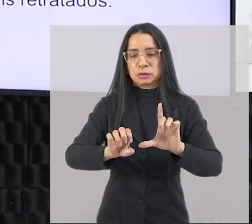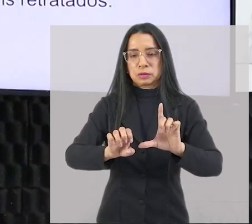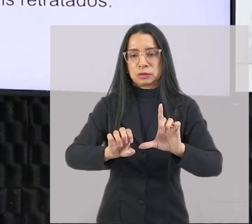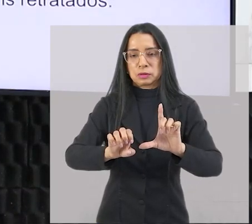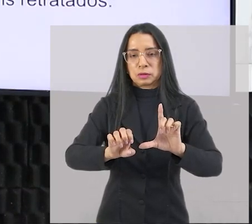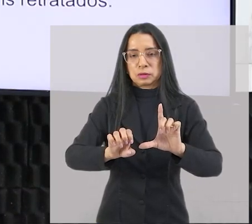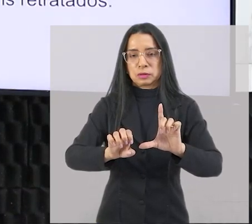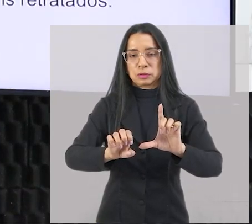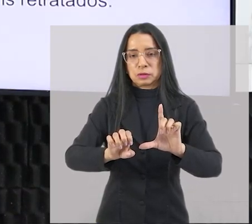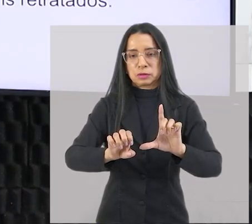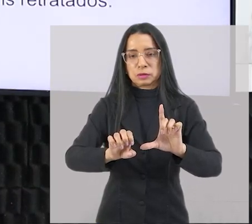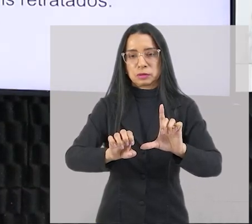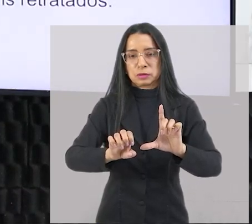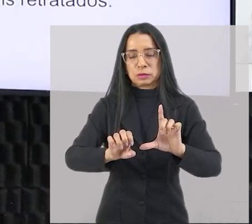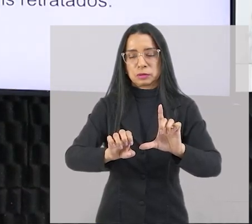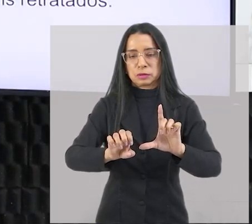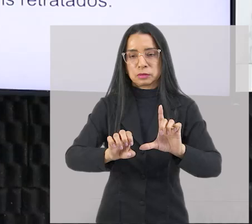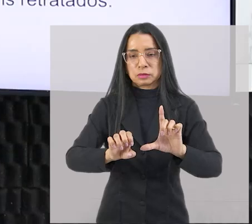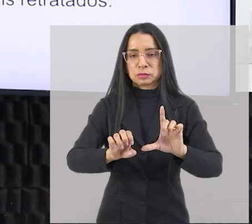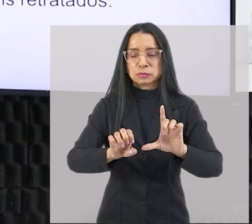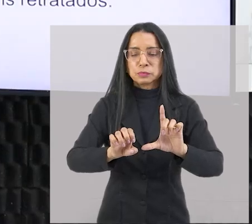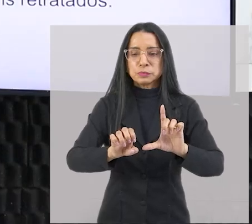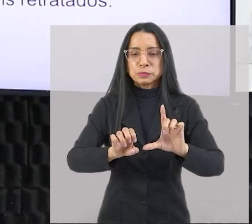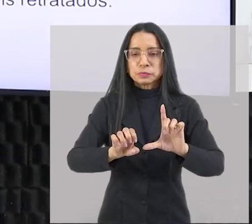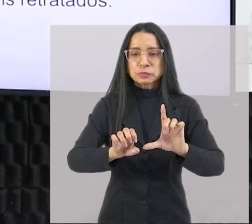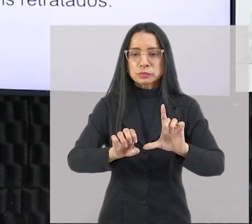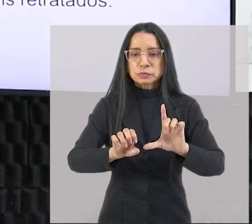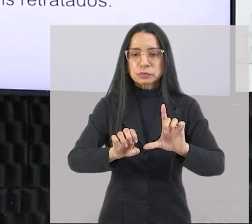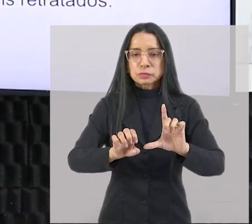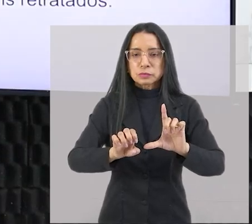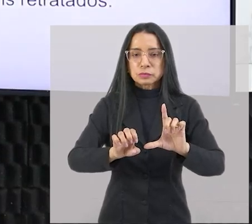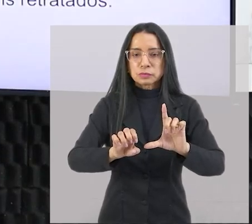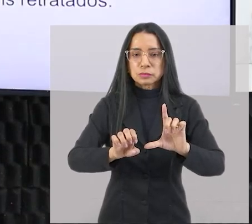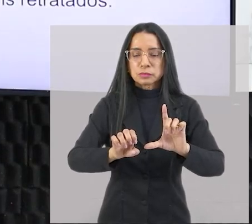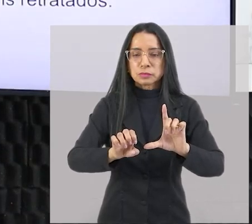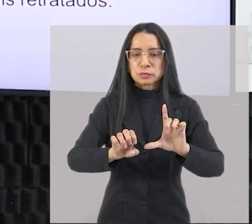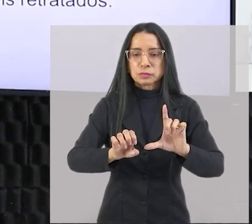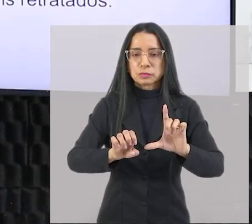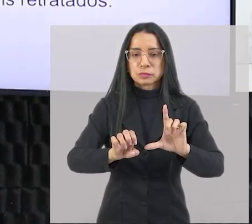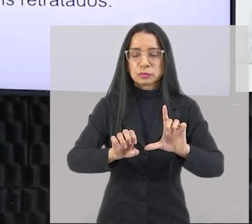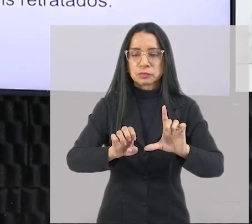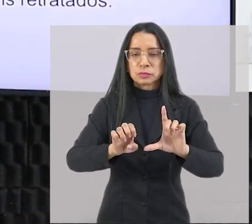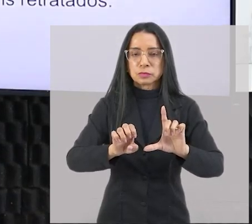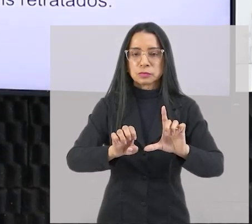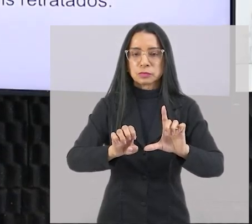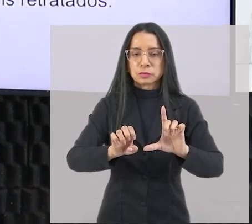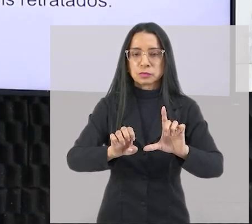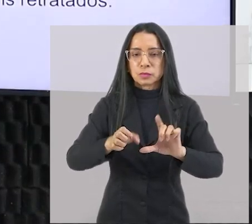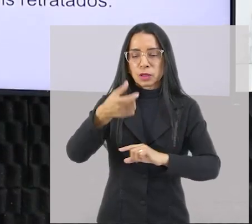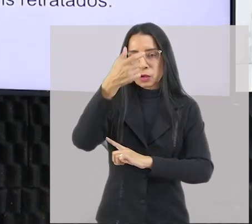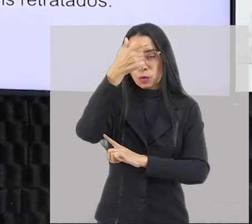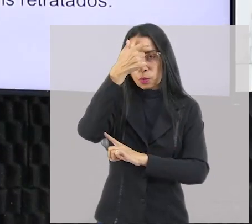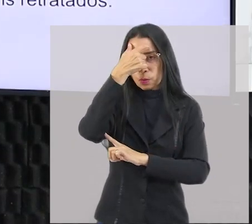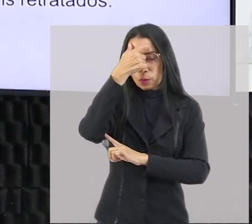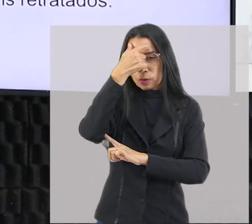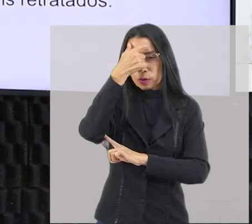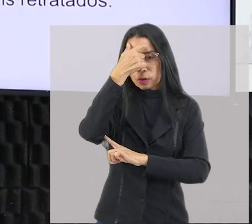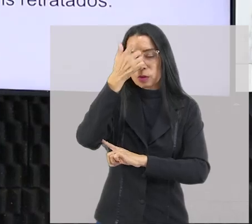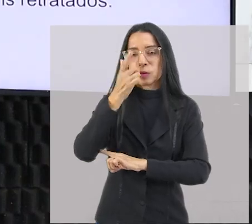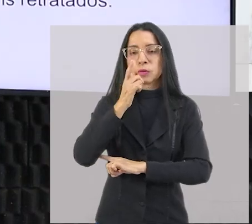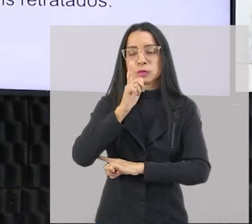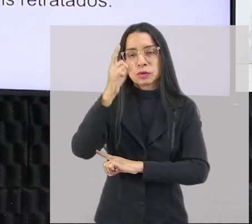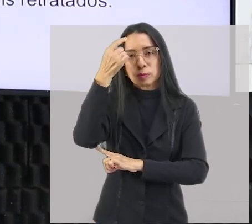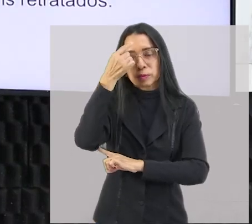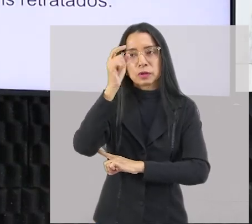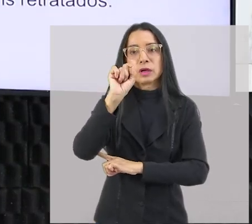personagens retratados. Novamente, da expressão e intensidade entre o consciente e a liberdade. Consciente, o que eu consigo